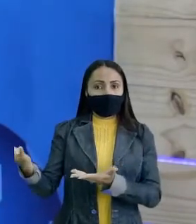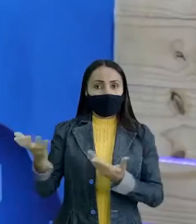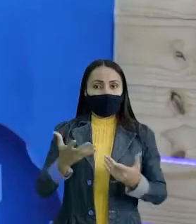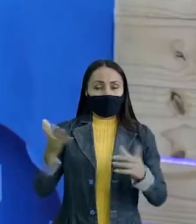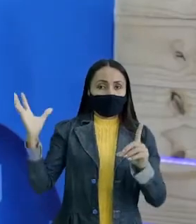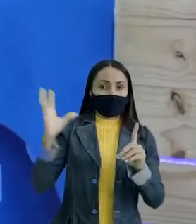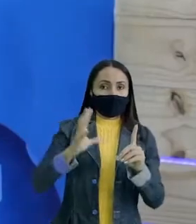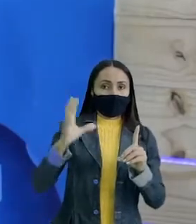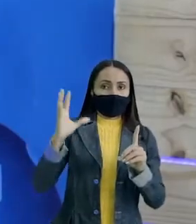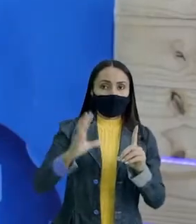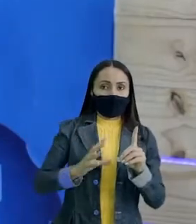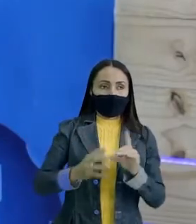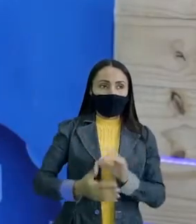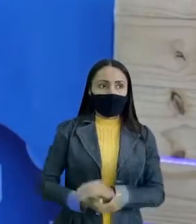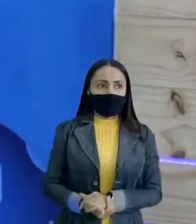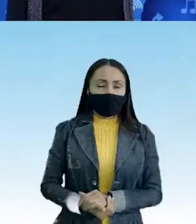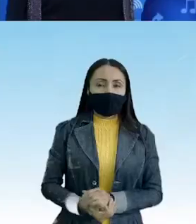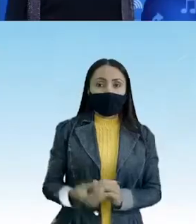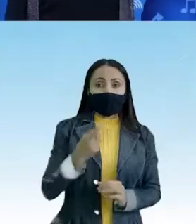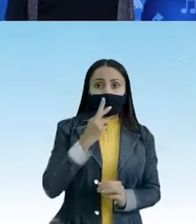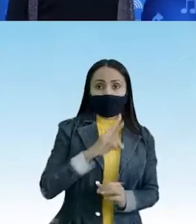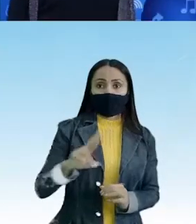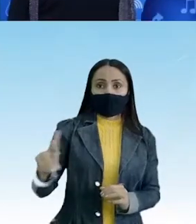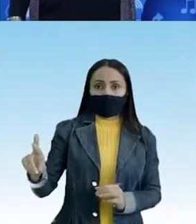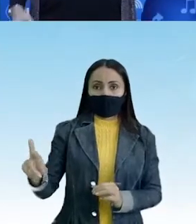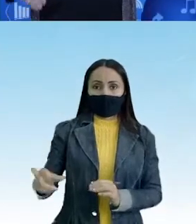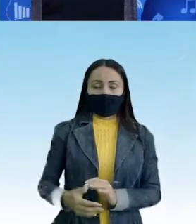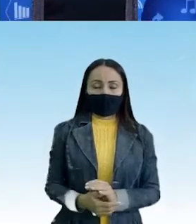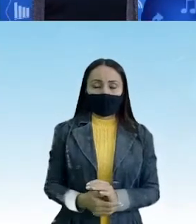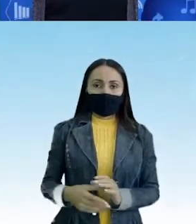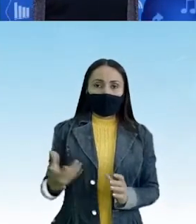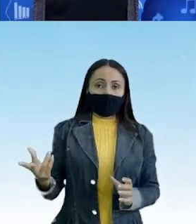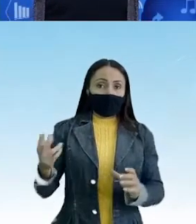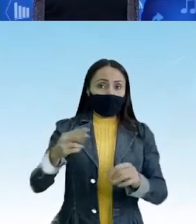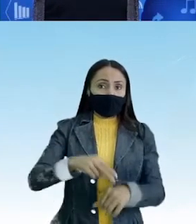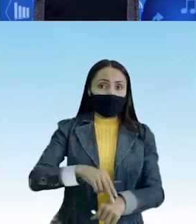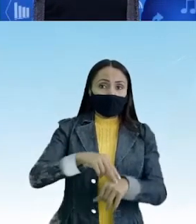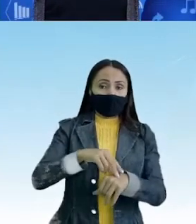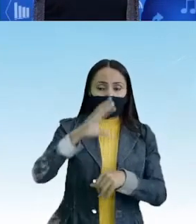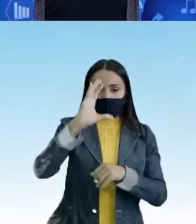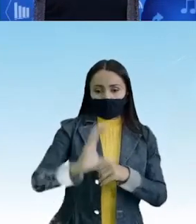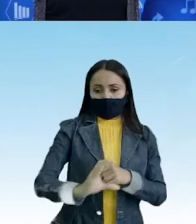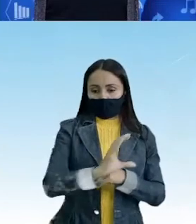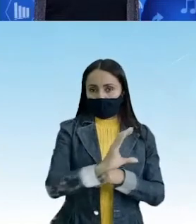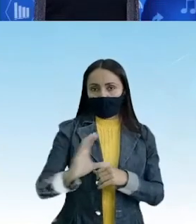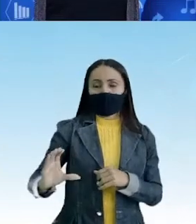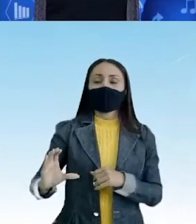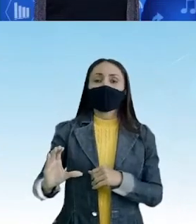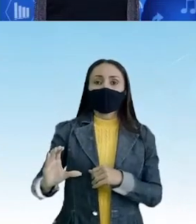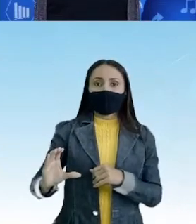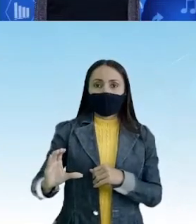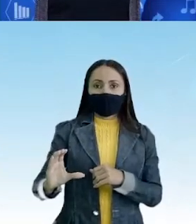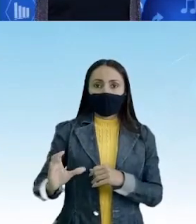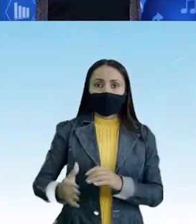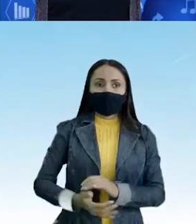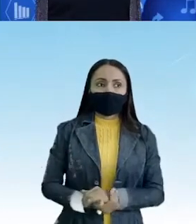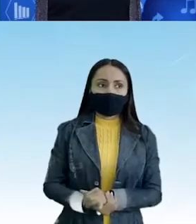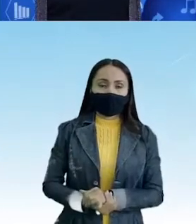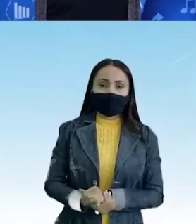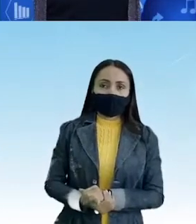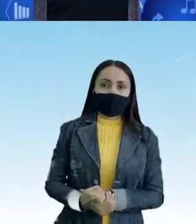Bora lá. Religião cristã, que predominava o catolicismo, tá, gente? Mas também